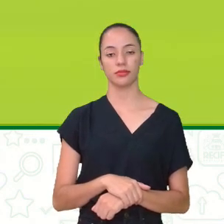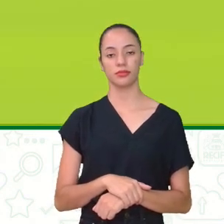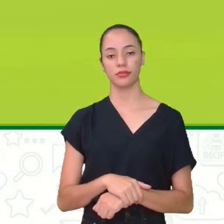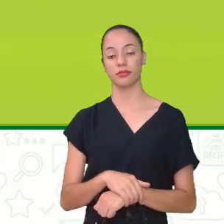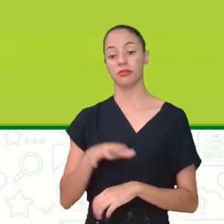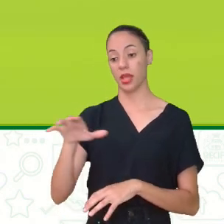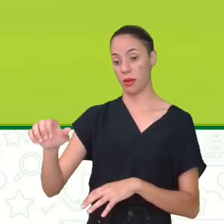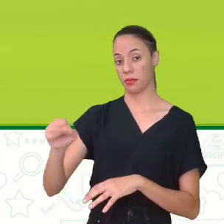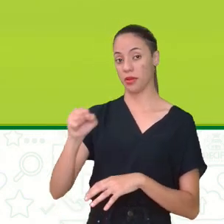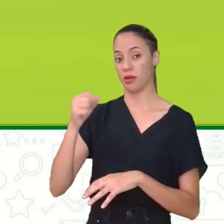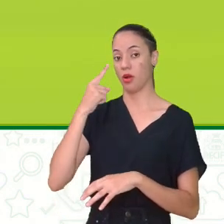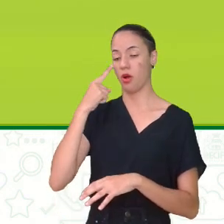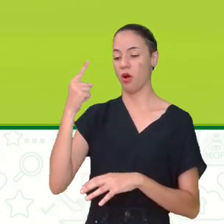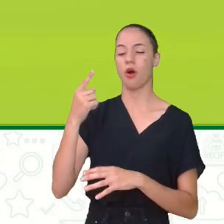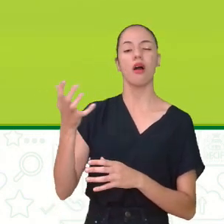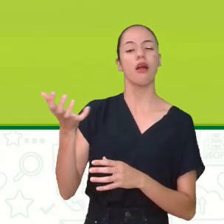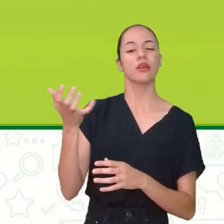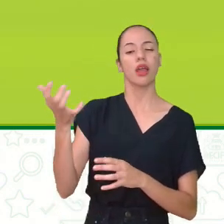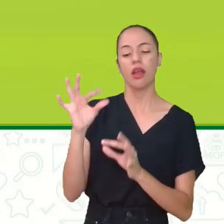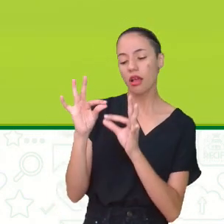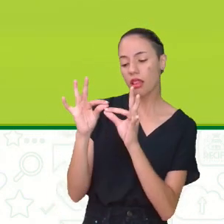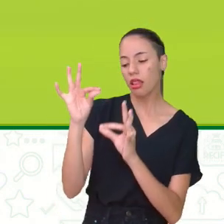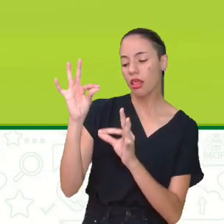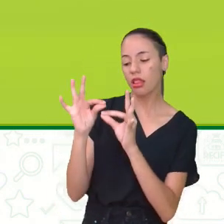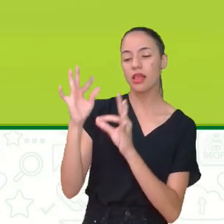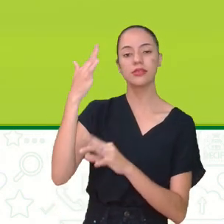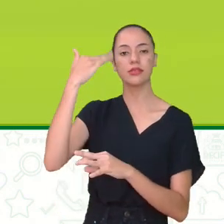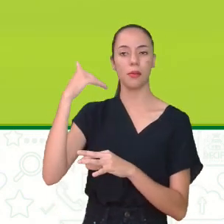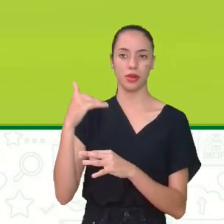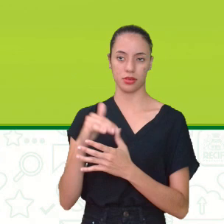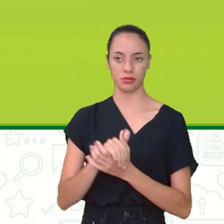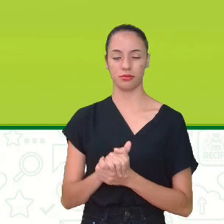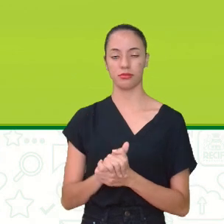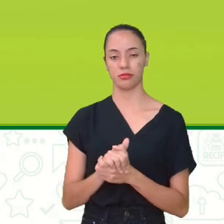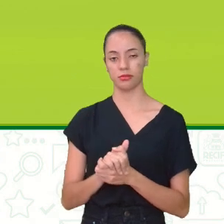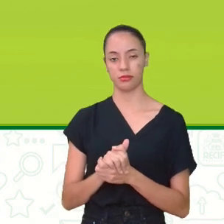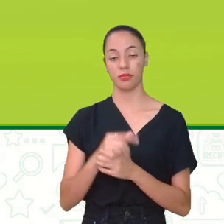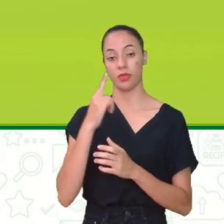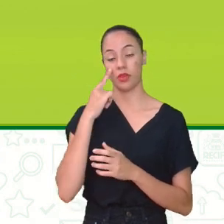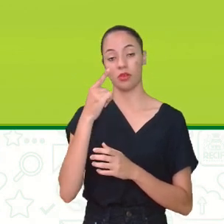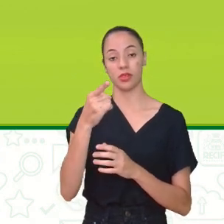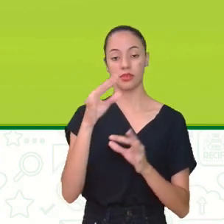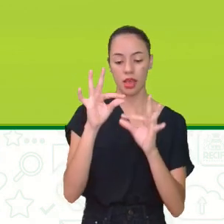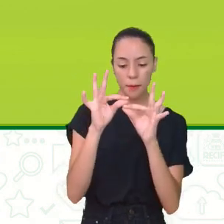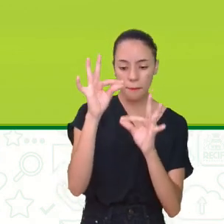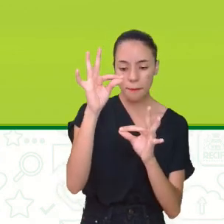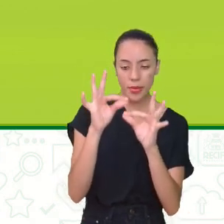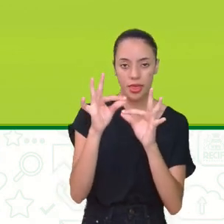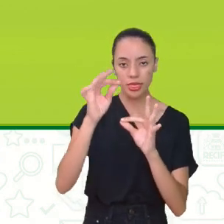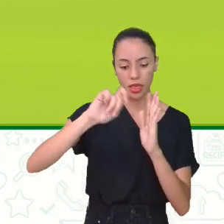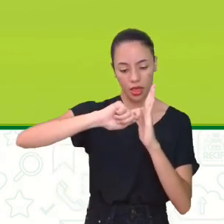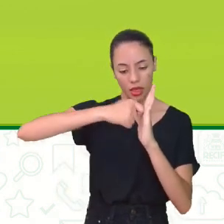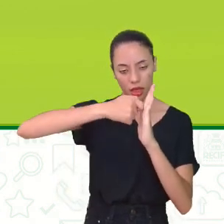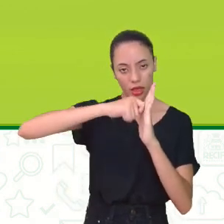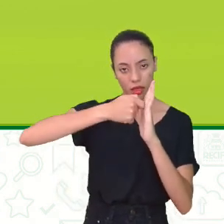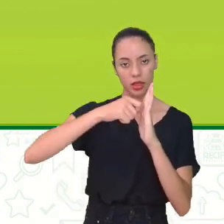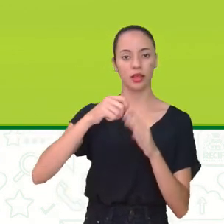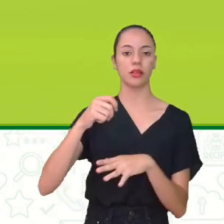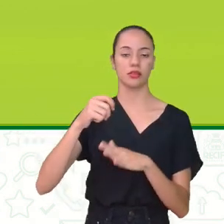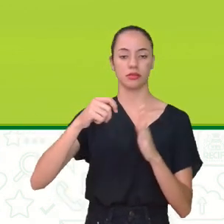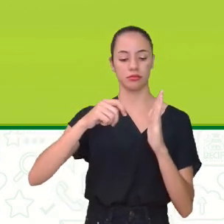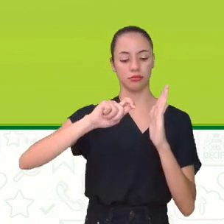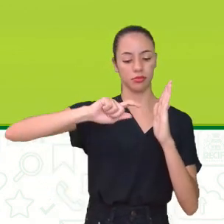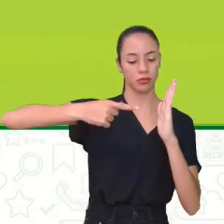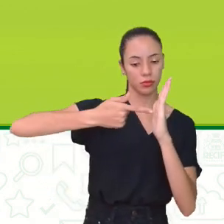agora resolveu medir o parafuso, né? Quando você vai medir o parafuso, que você põe ele na reta